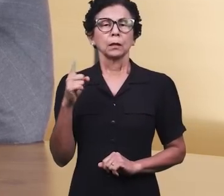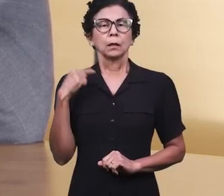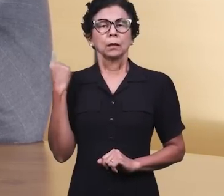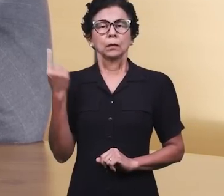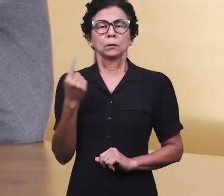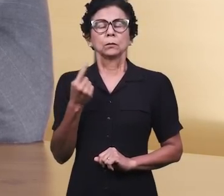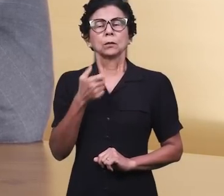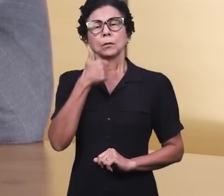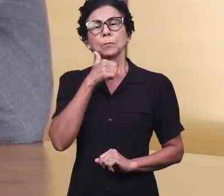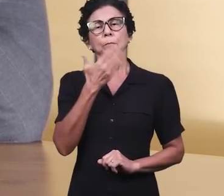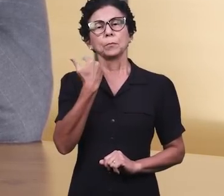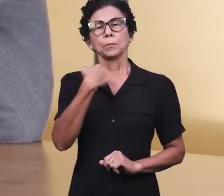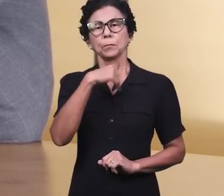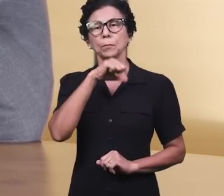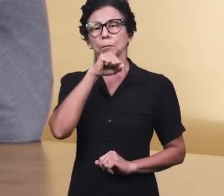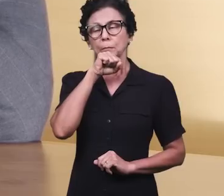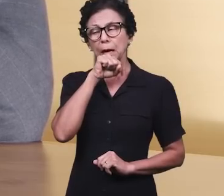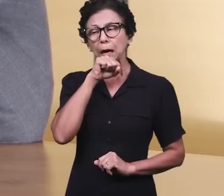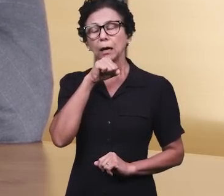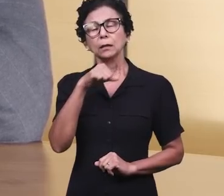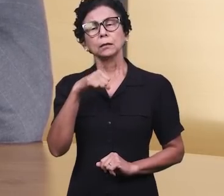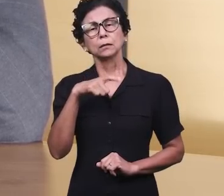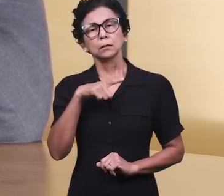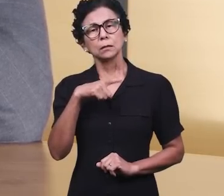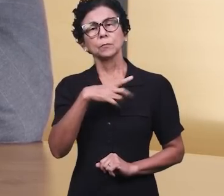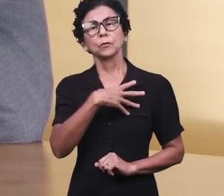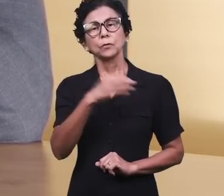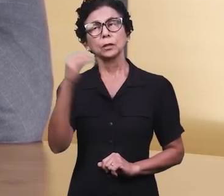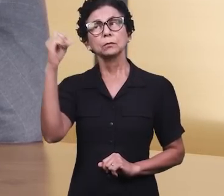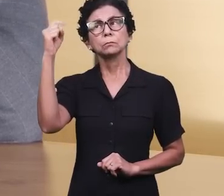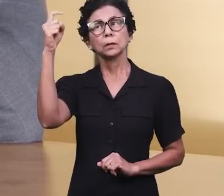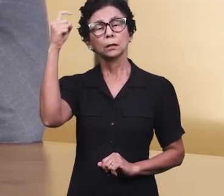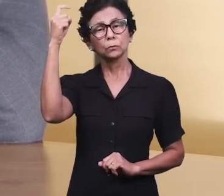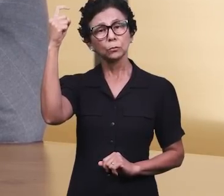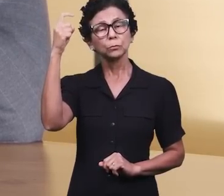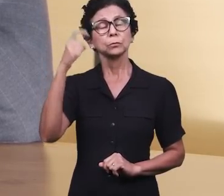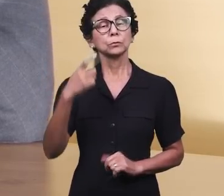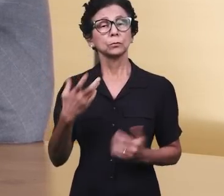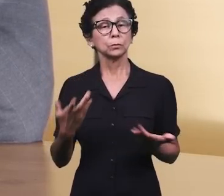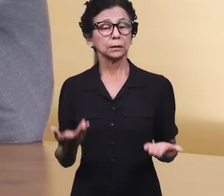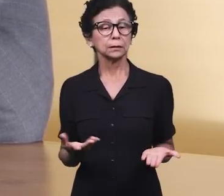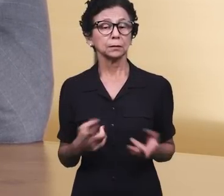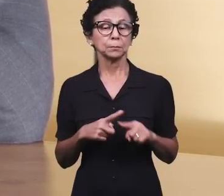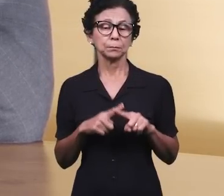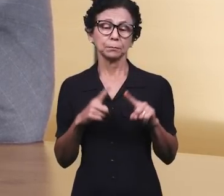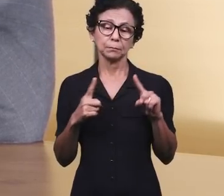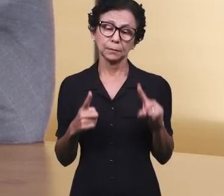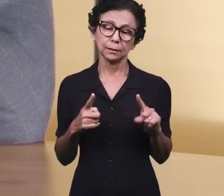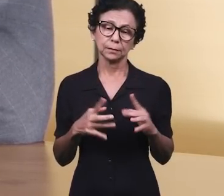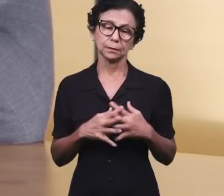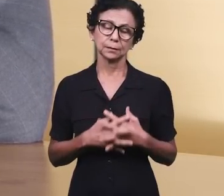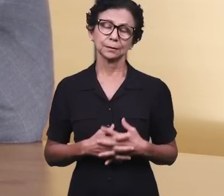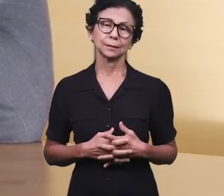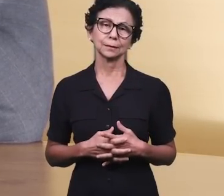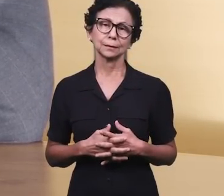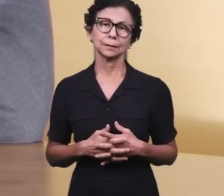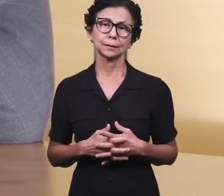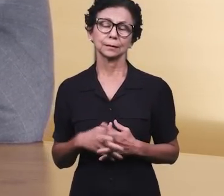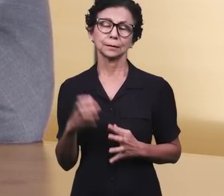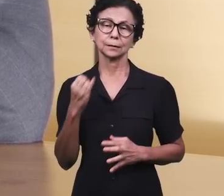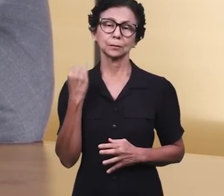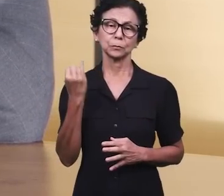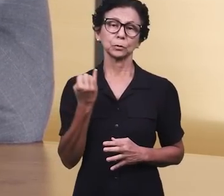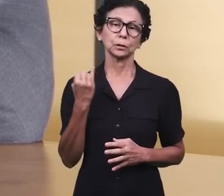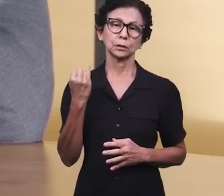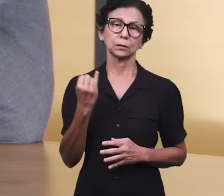que nossos filhos já estejam adultos, já também tenham tomado suas próprias decisões, mas o pastor Luiz Eugênio citou um ponto